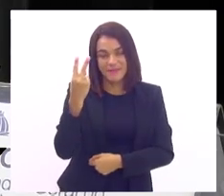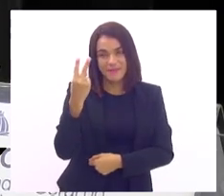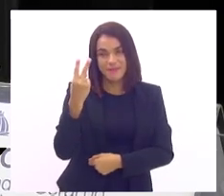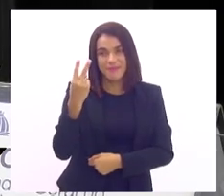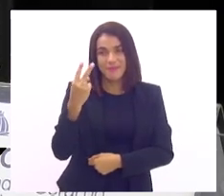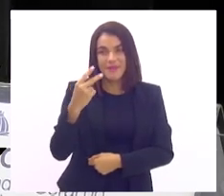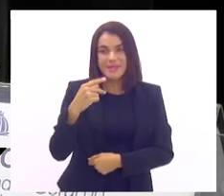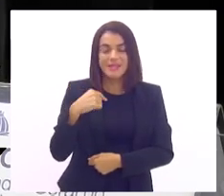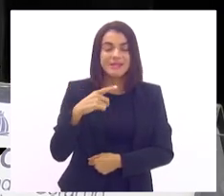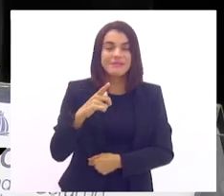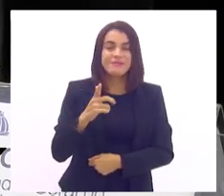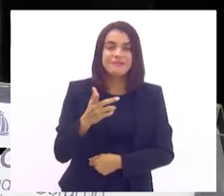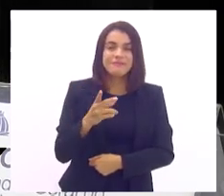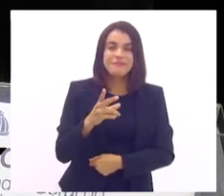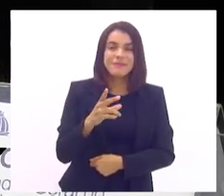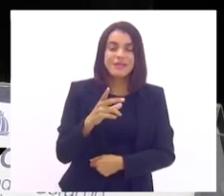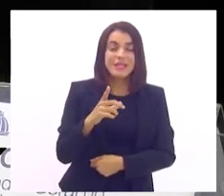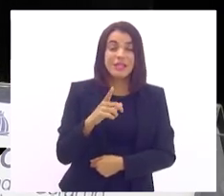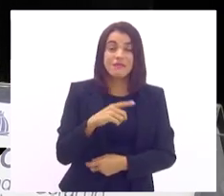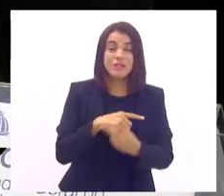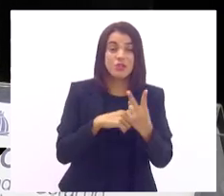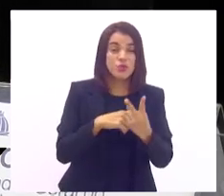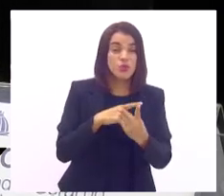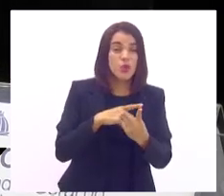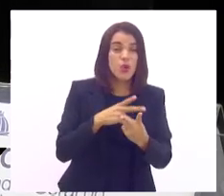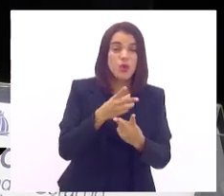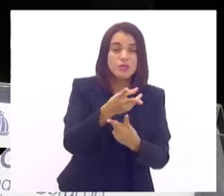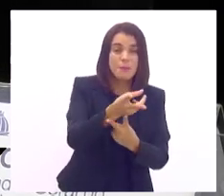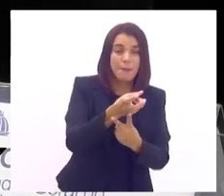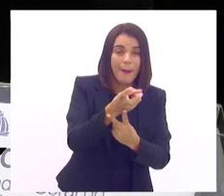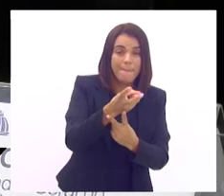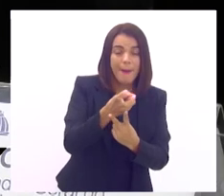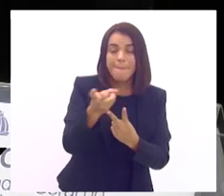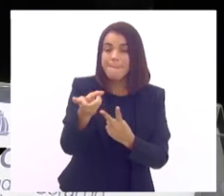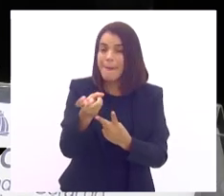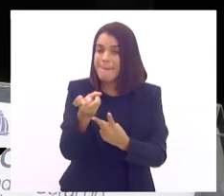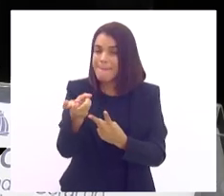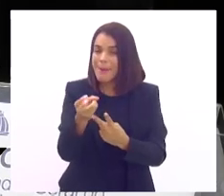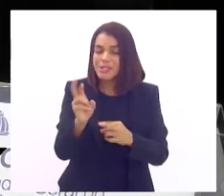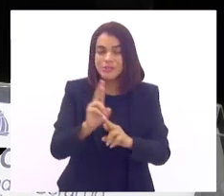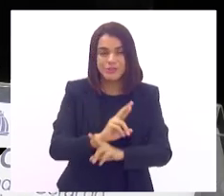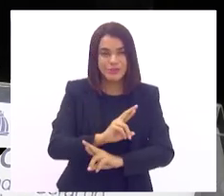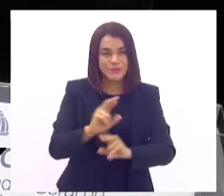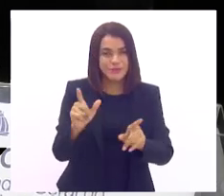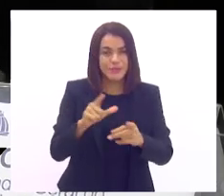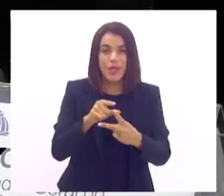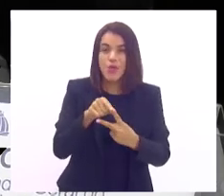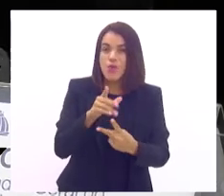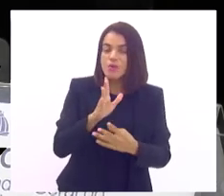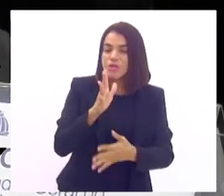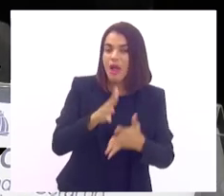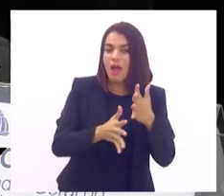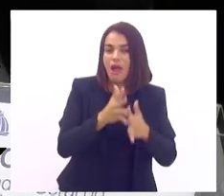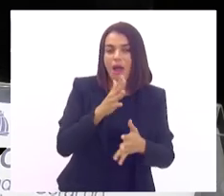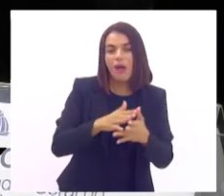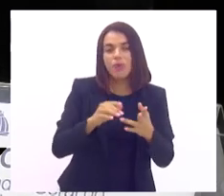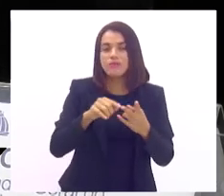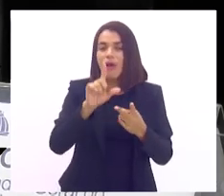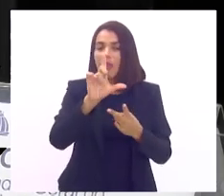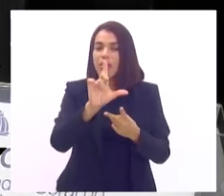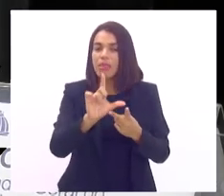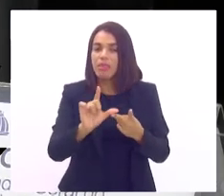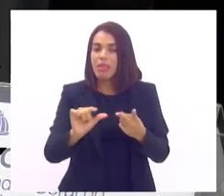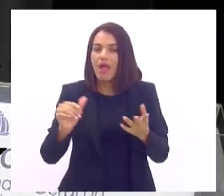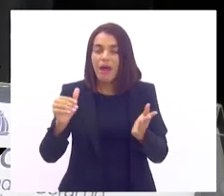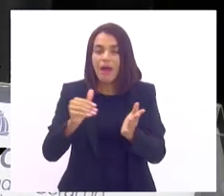serão duas tributações diferenciadas nesse meio. Já temos uma muito complexa, a outra vai diminuindo até